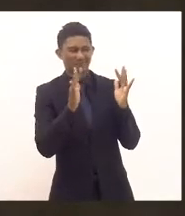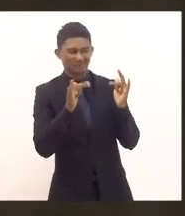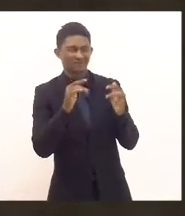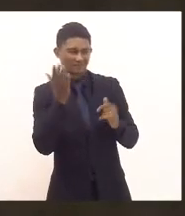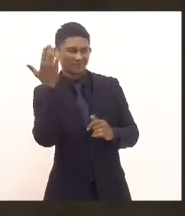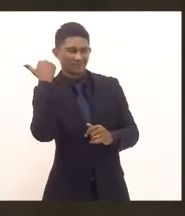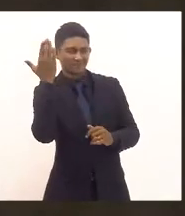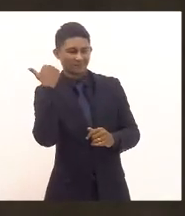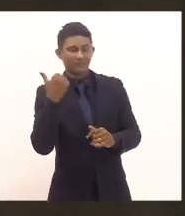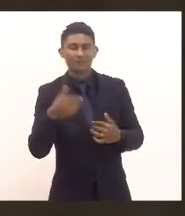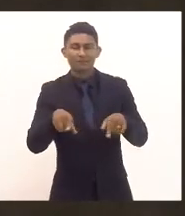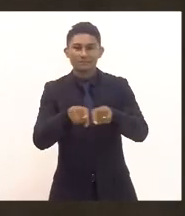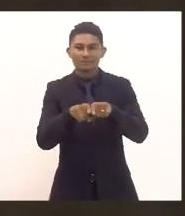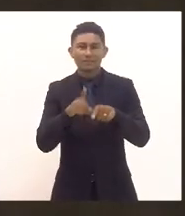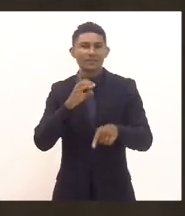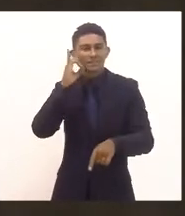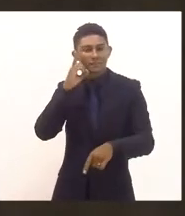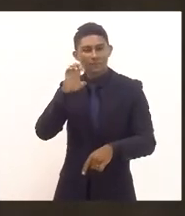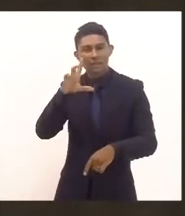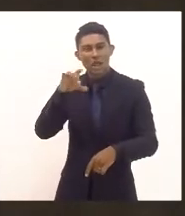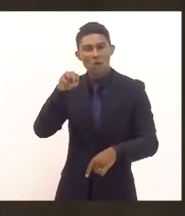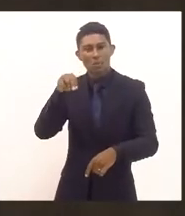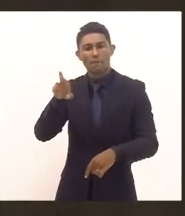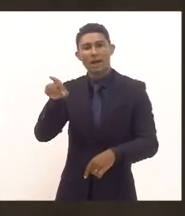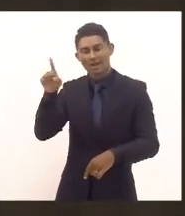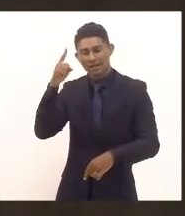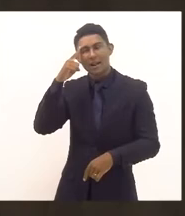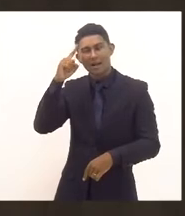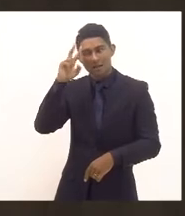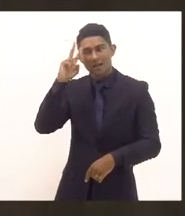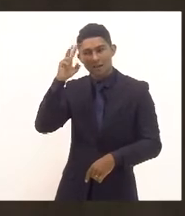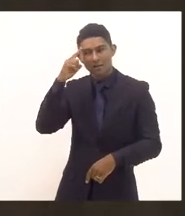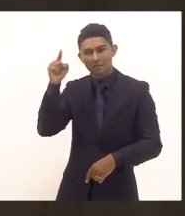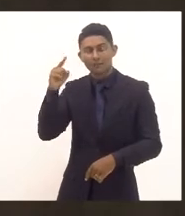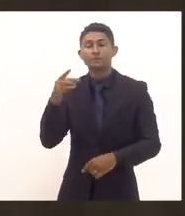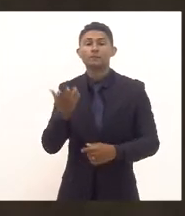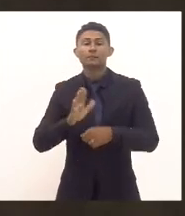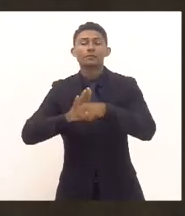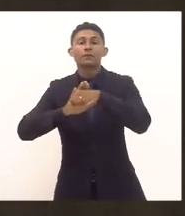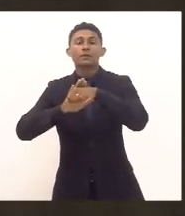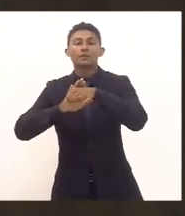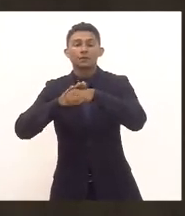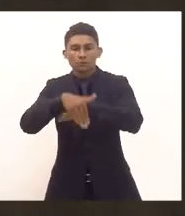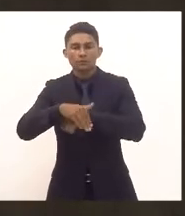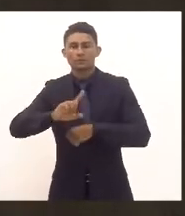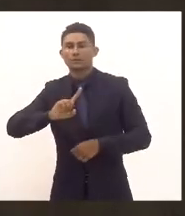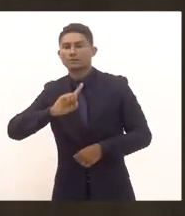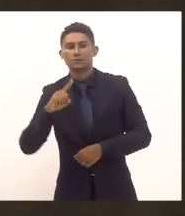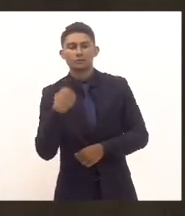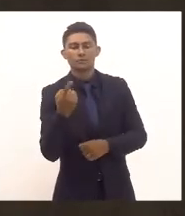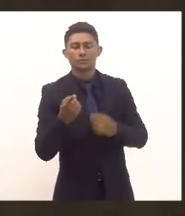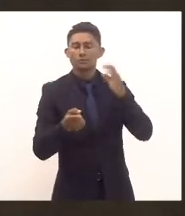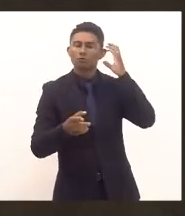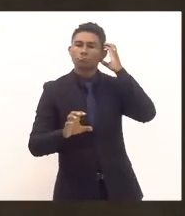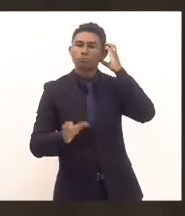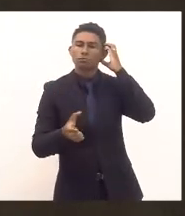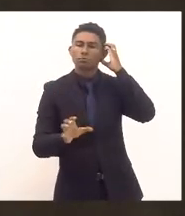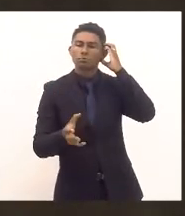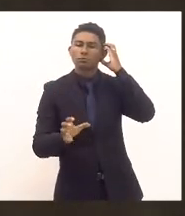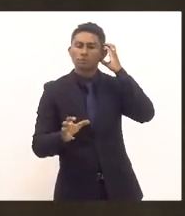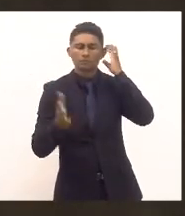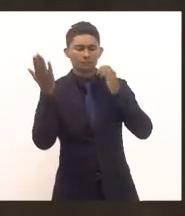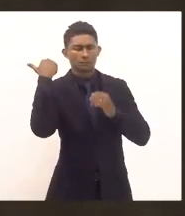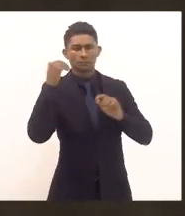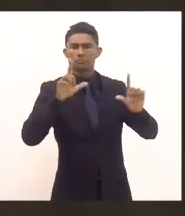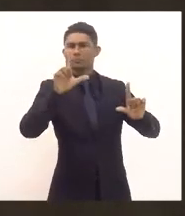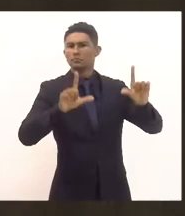Eliomar Coelho EA ligeira lembrar isso quando chegava à noite a gente ligava a Rádio Nacional não tinha